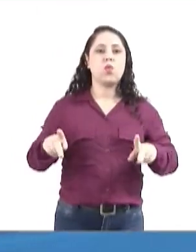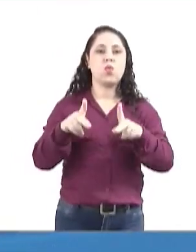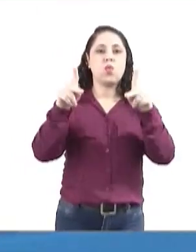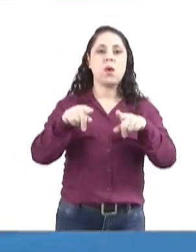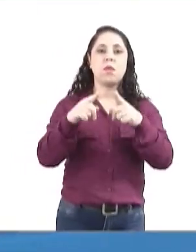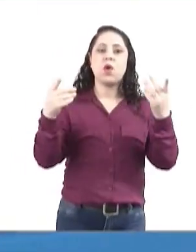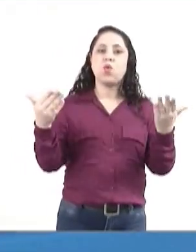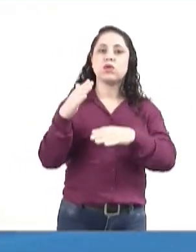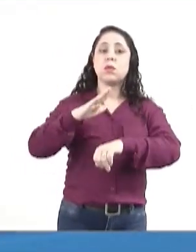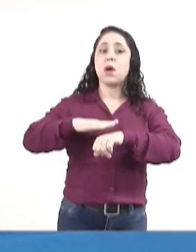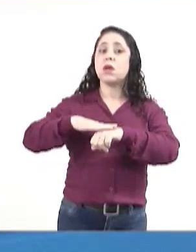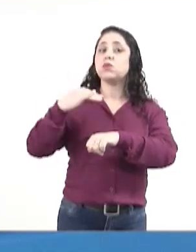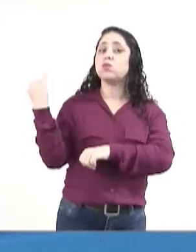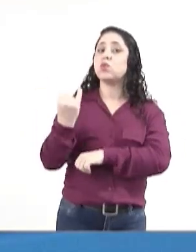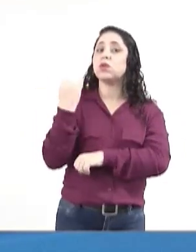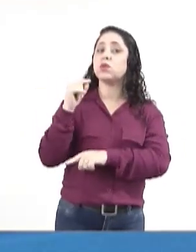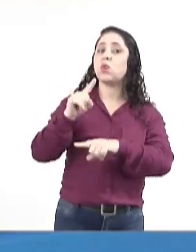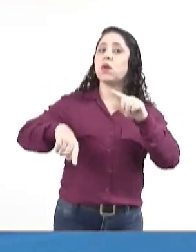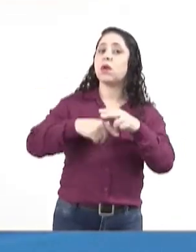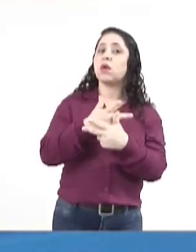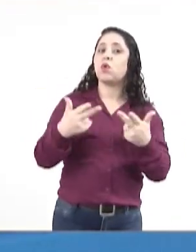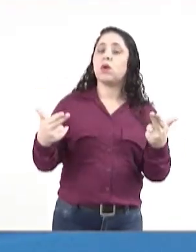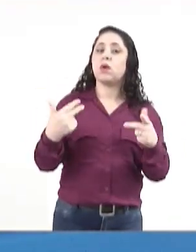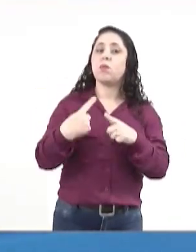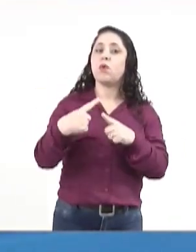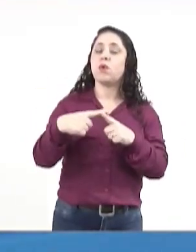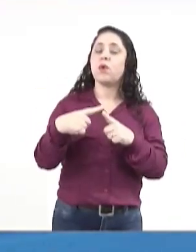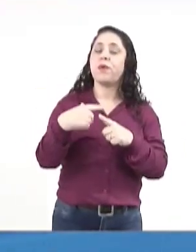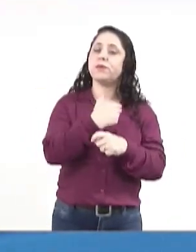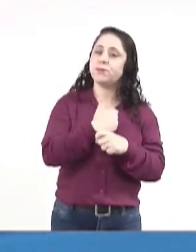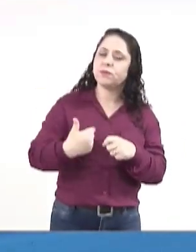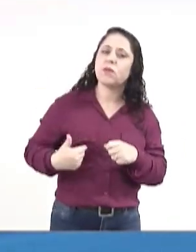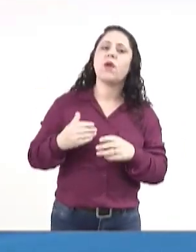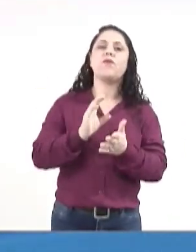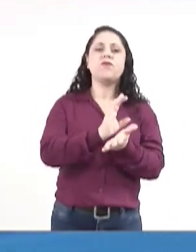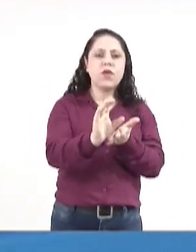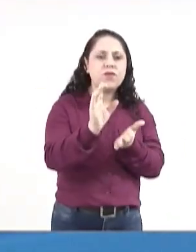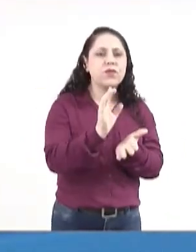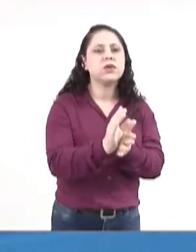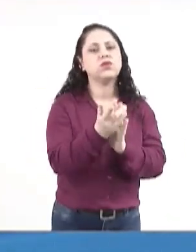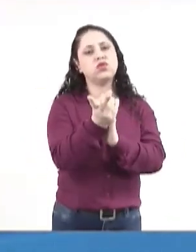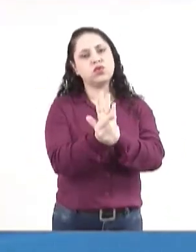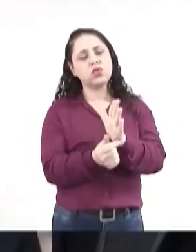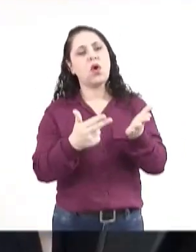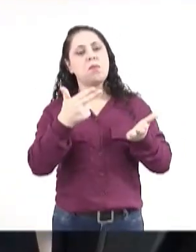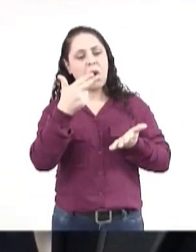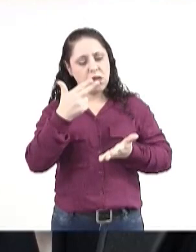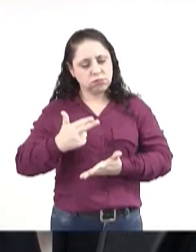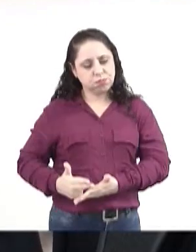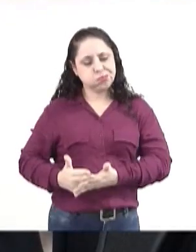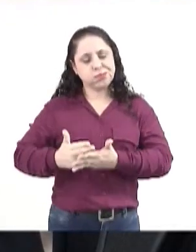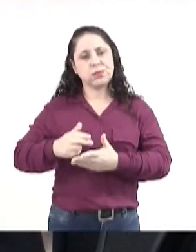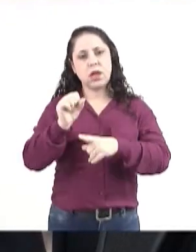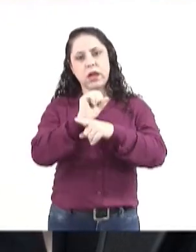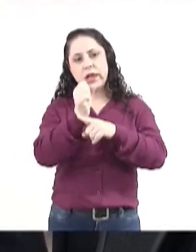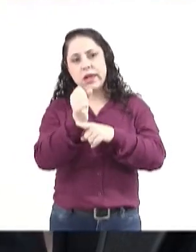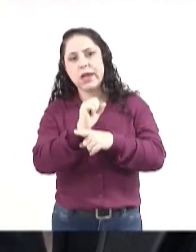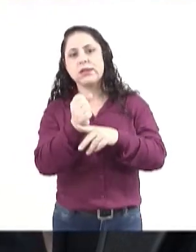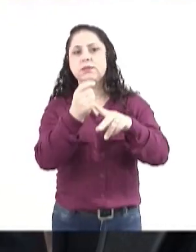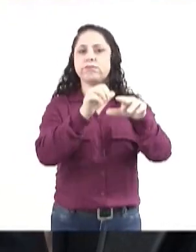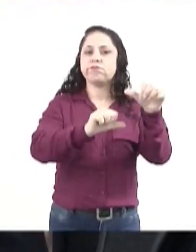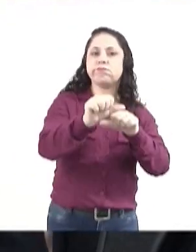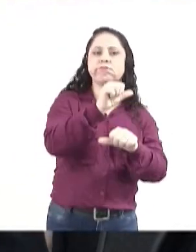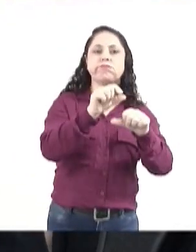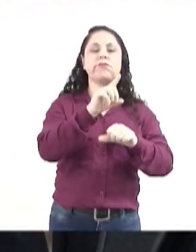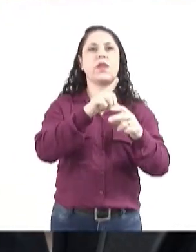hoje até mais importante que a questão do material, porque o governo tem investido em equipamento, em armamento, em viaturas, em